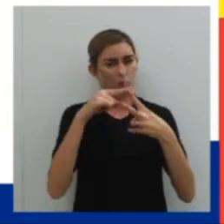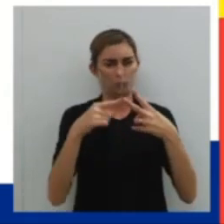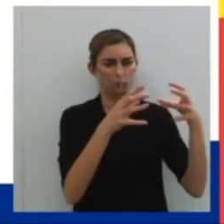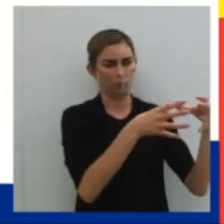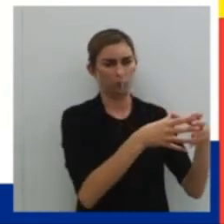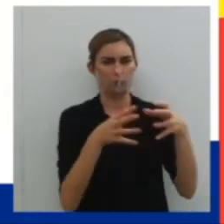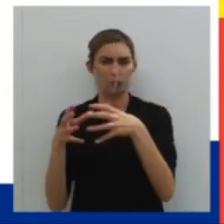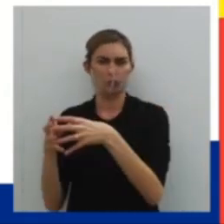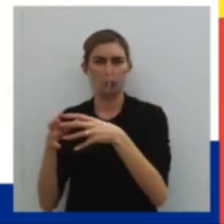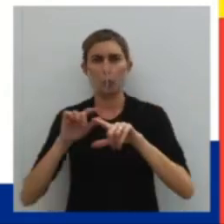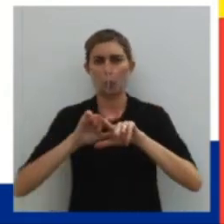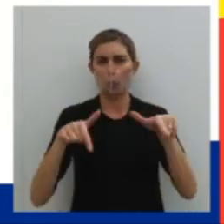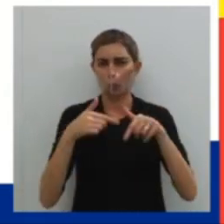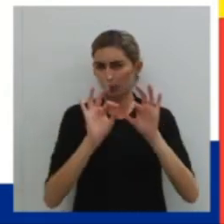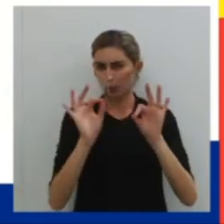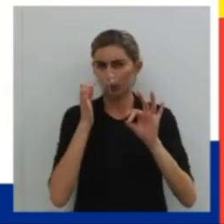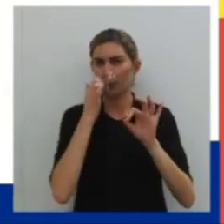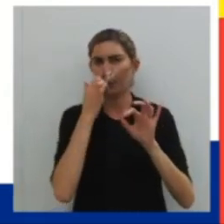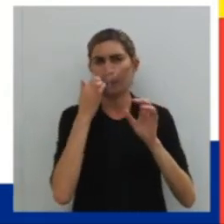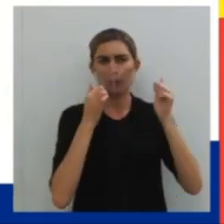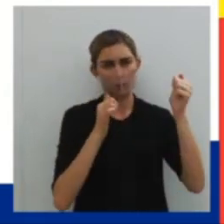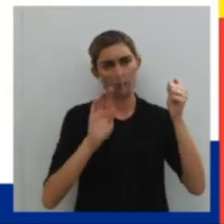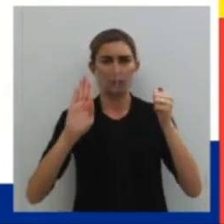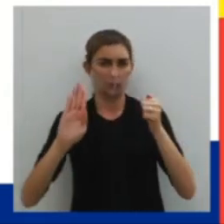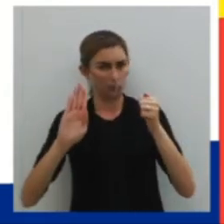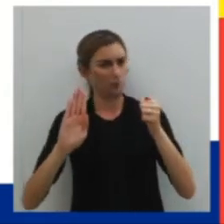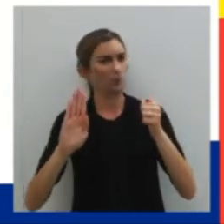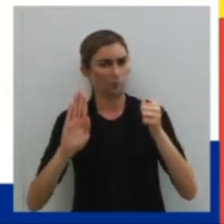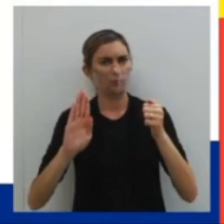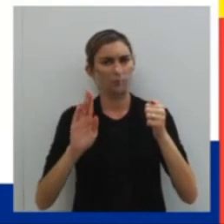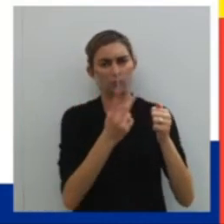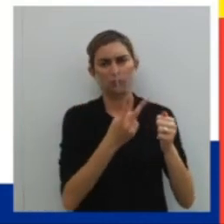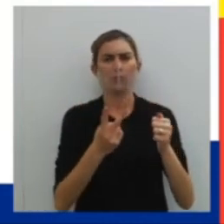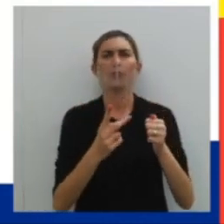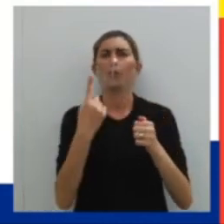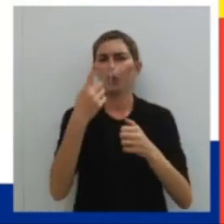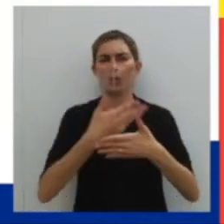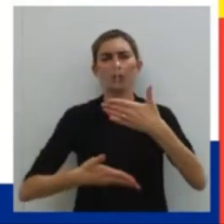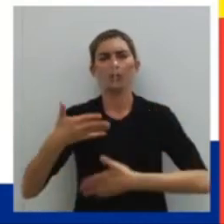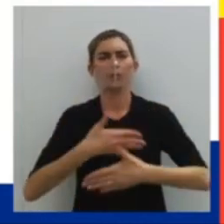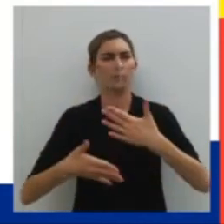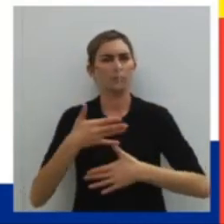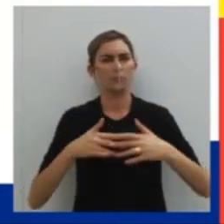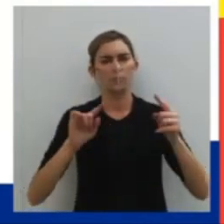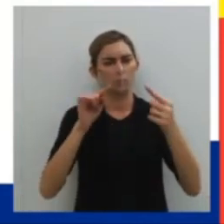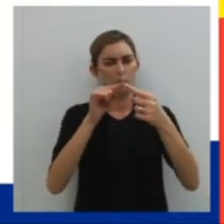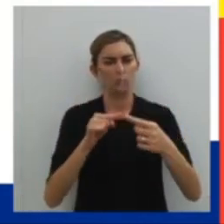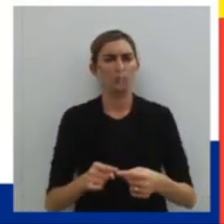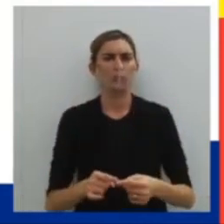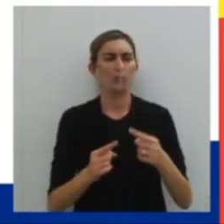conjuntos não vazios, o conjunto A e depois um conjunto B, uma relação que